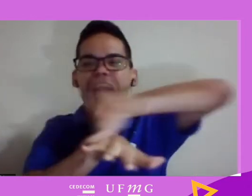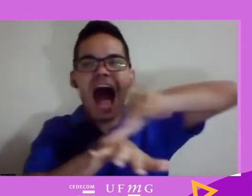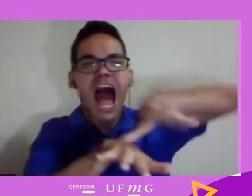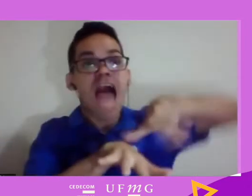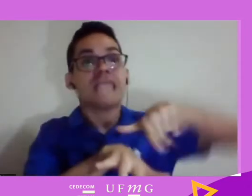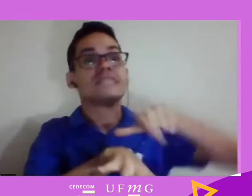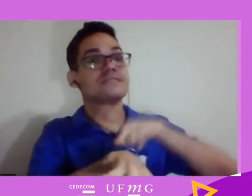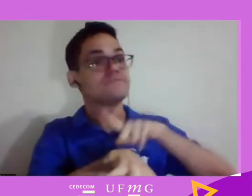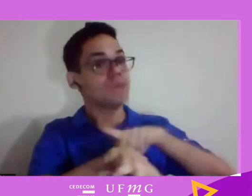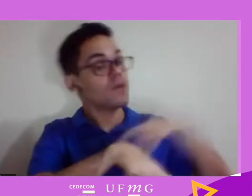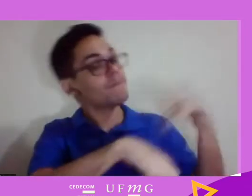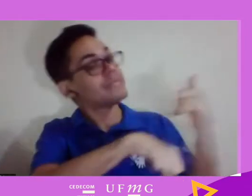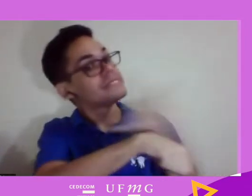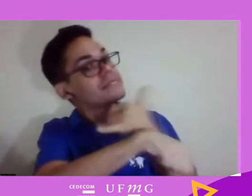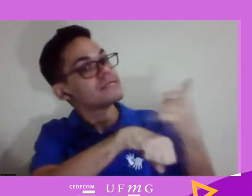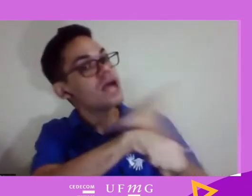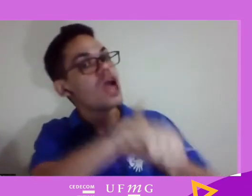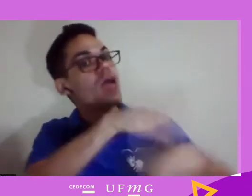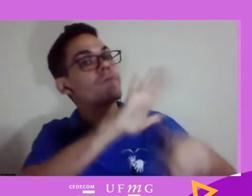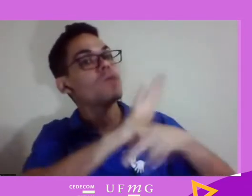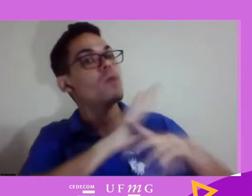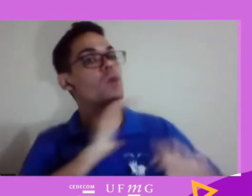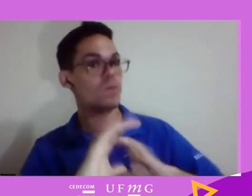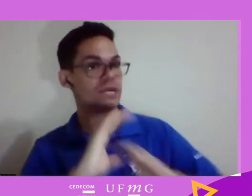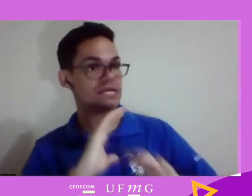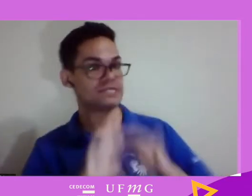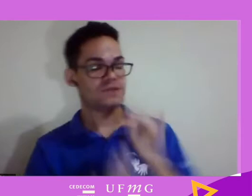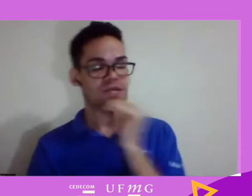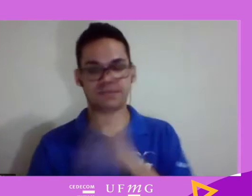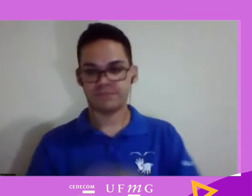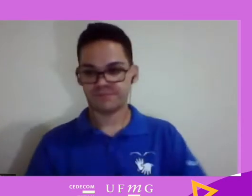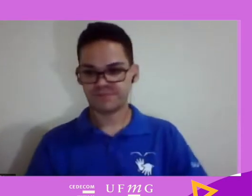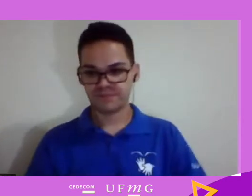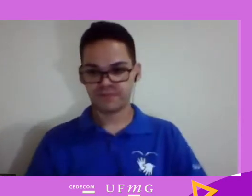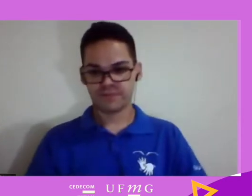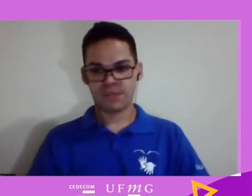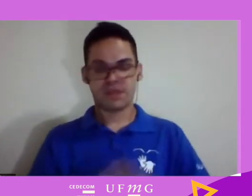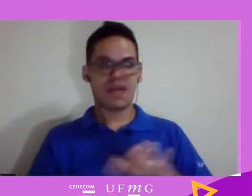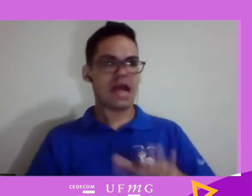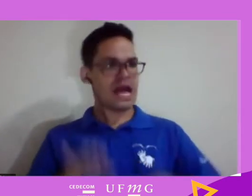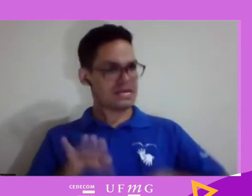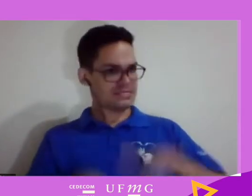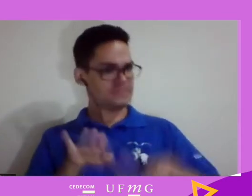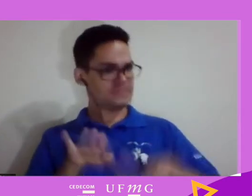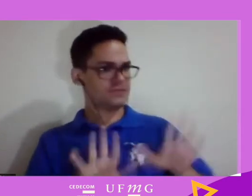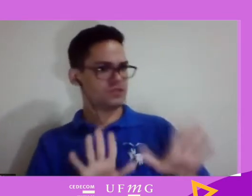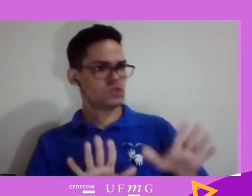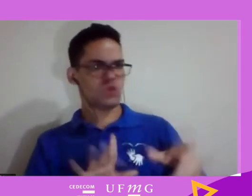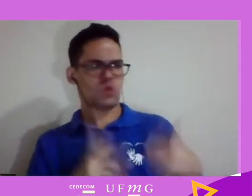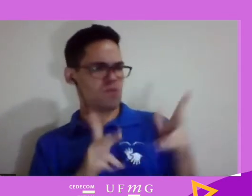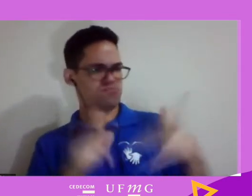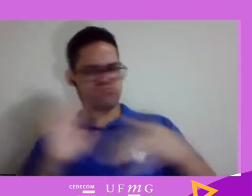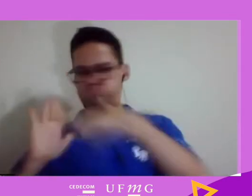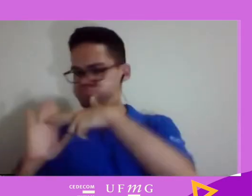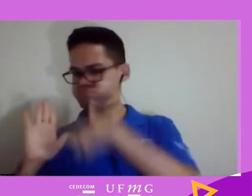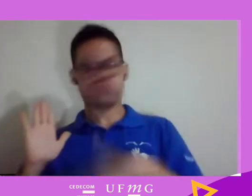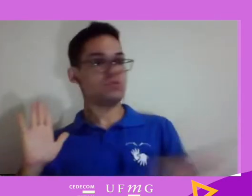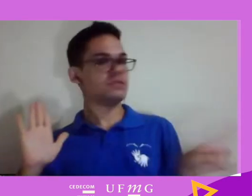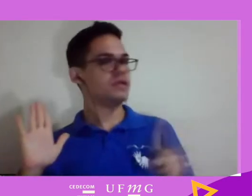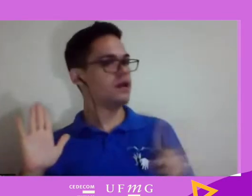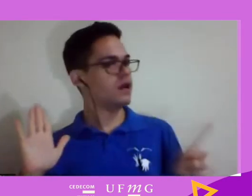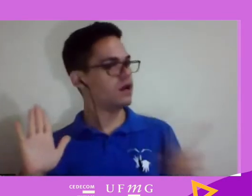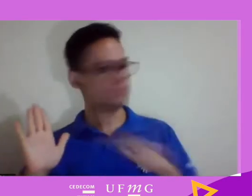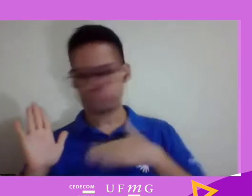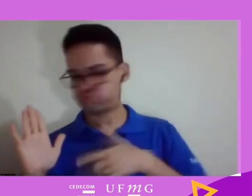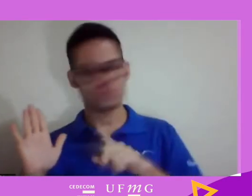é uma dinâmica transmídia. Existe uma estratégia de comunicação. Então, por exemplo, ela começa, por exemplo, provavelmente, isso